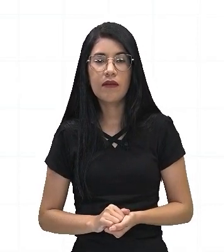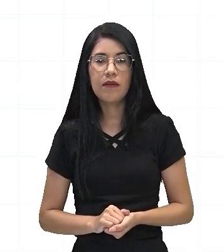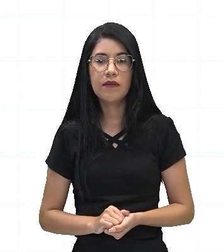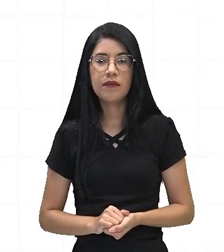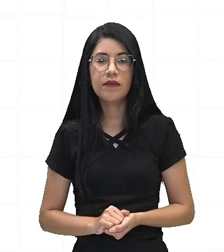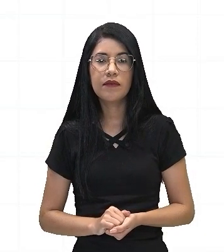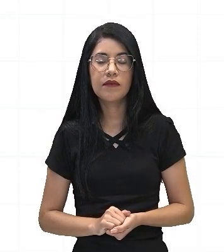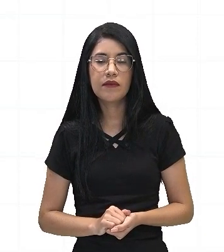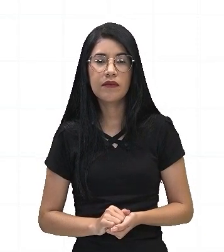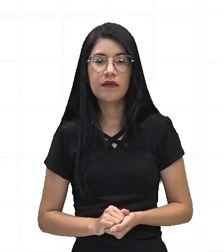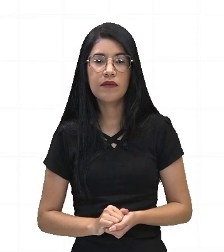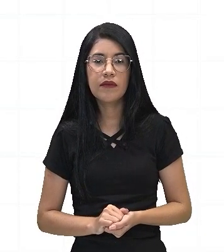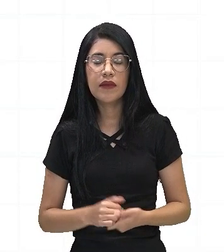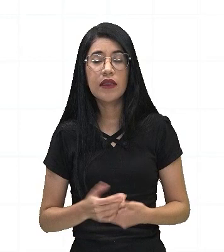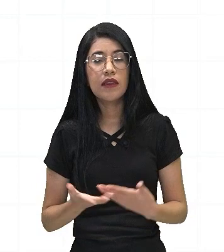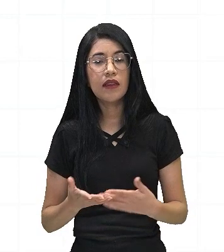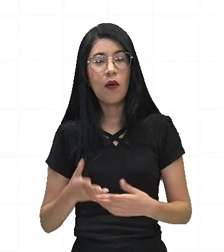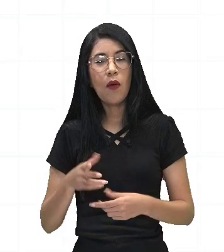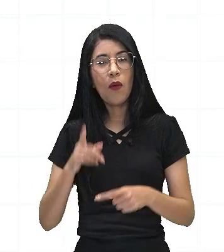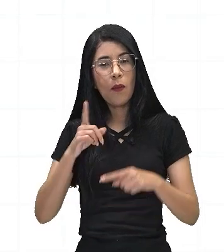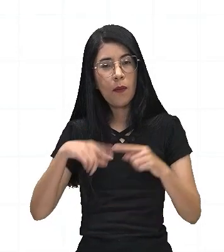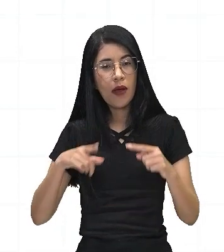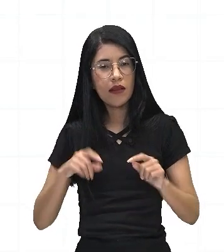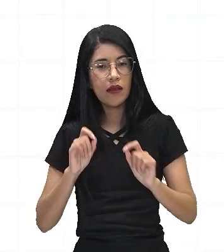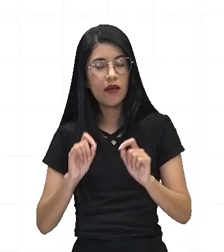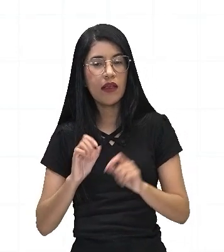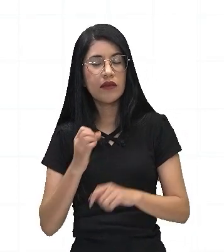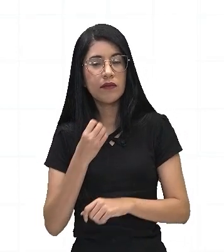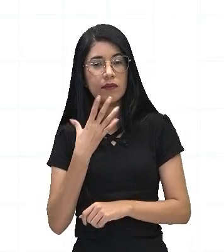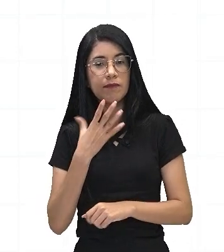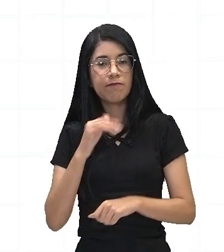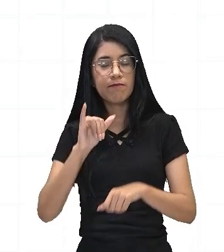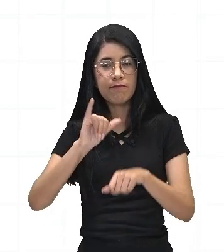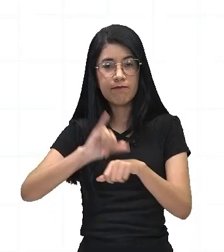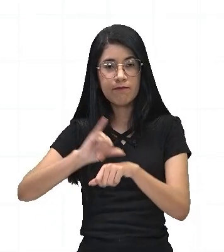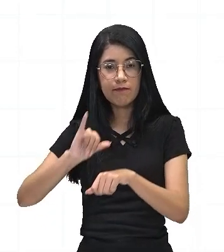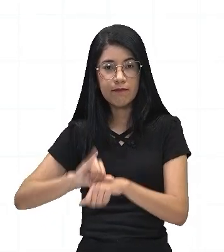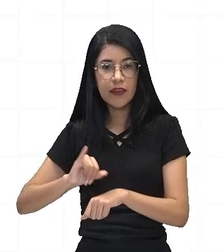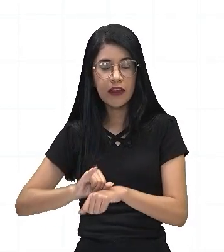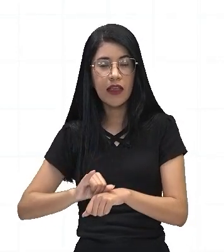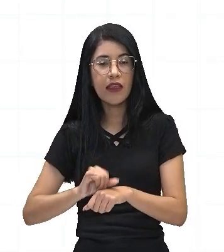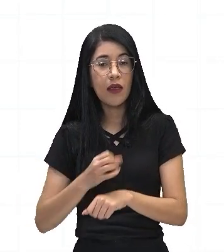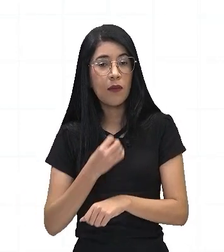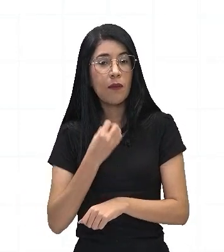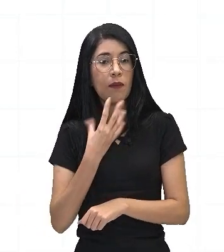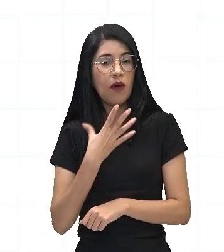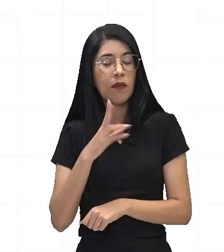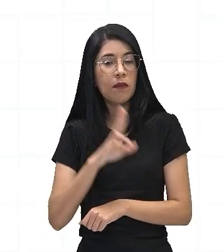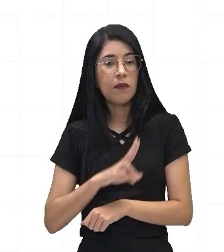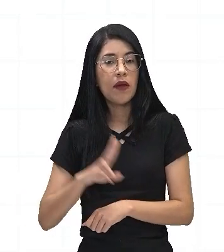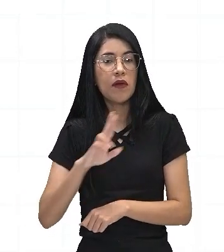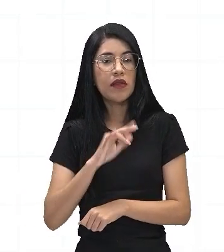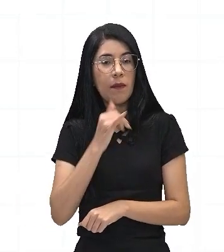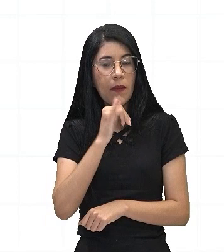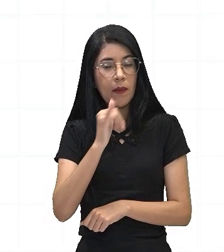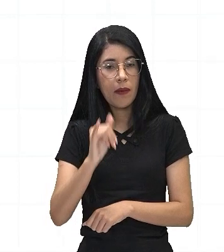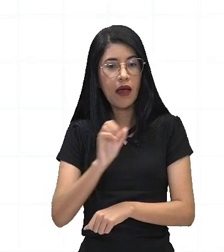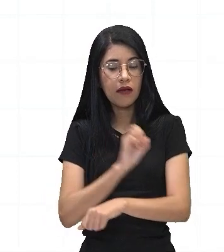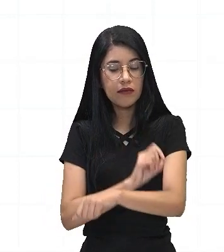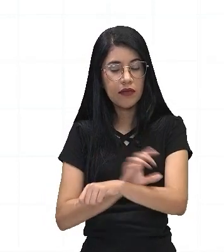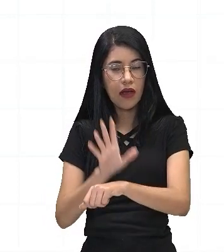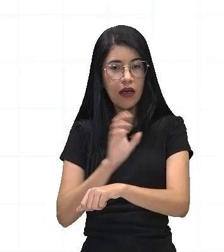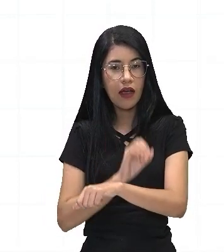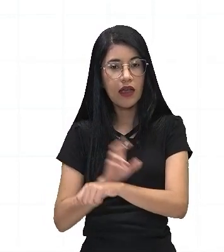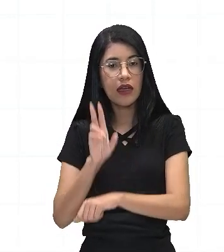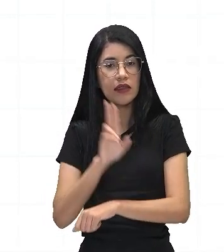seguir. Em geral, os metais são bons condutores elétricos e, por isso, são muito utilizados na